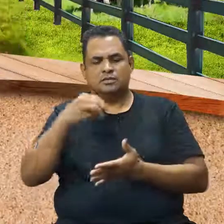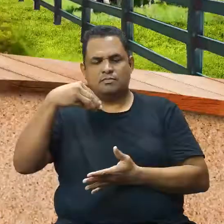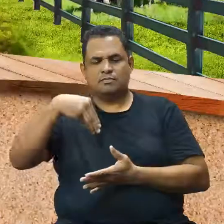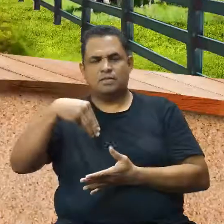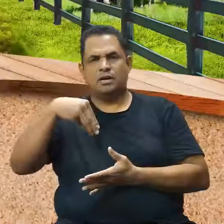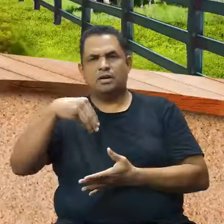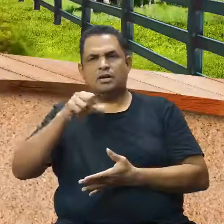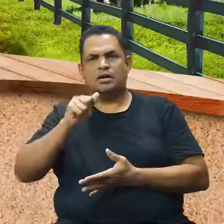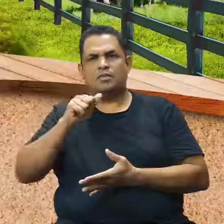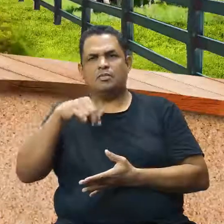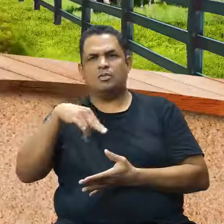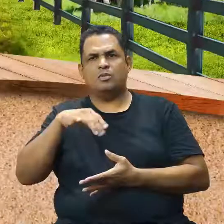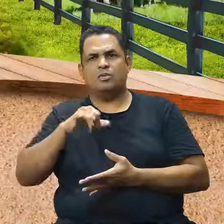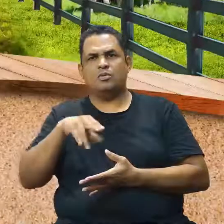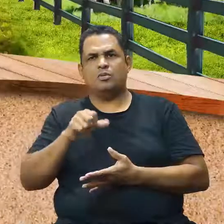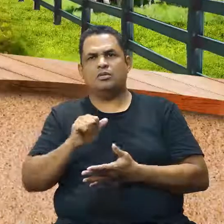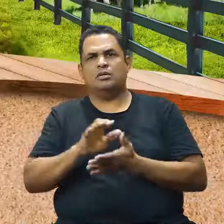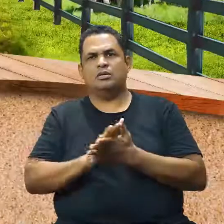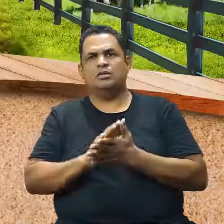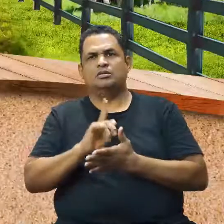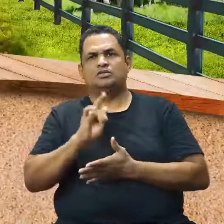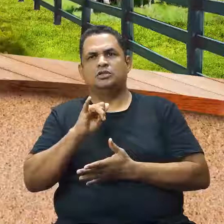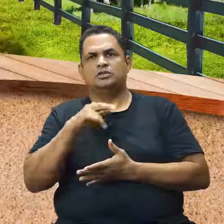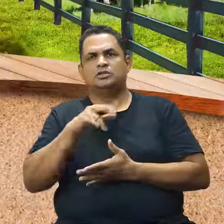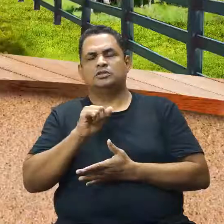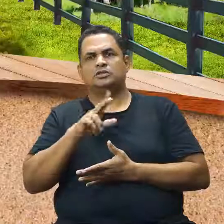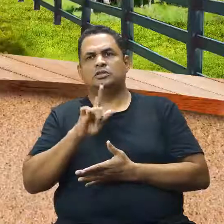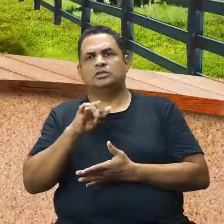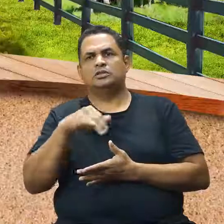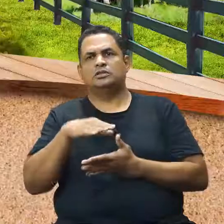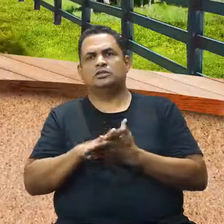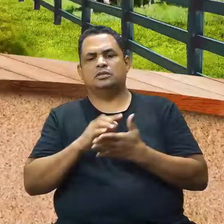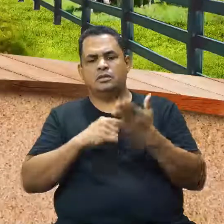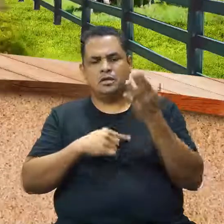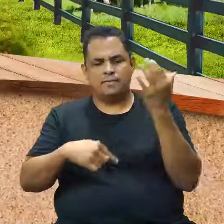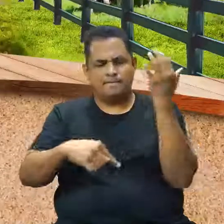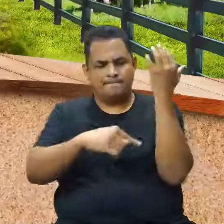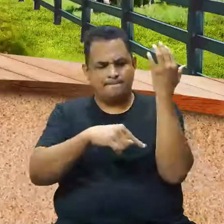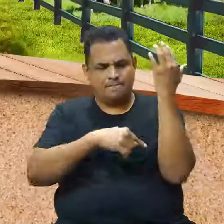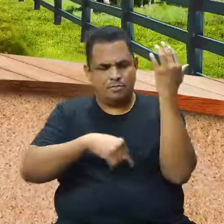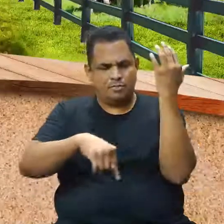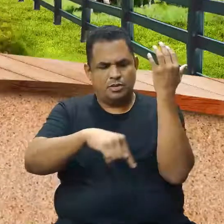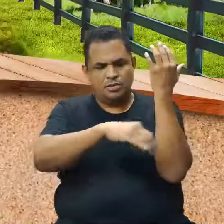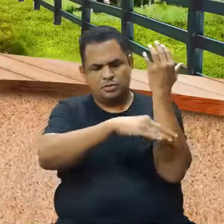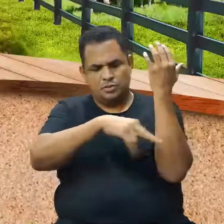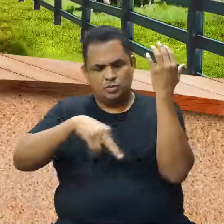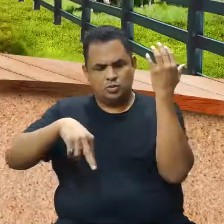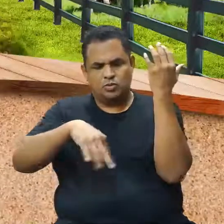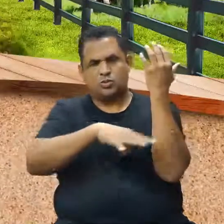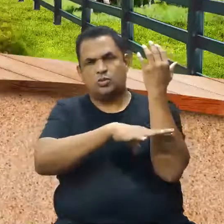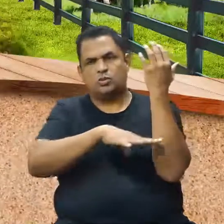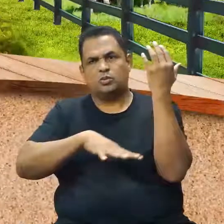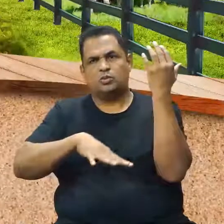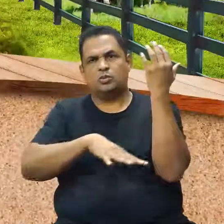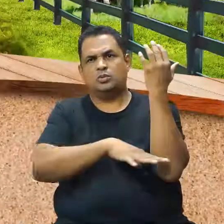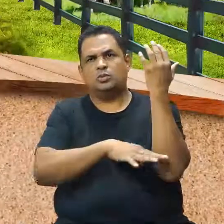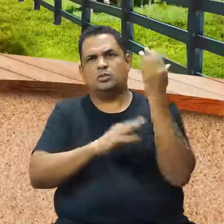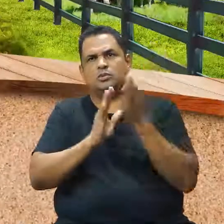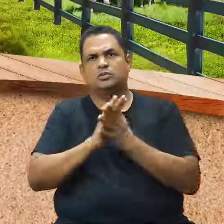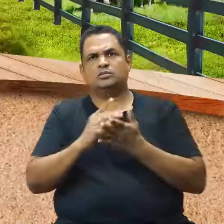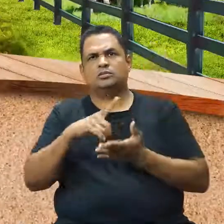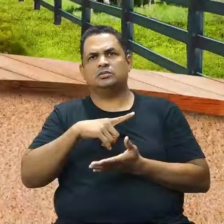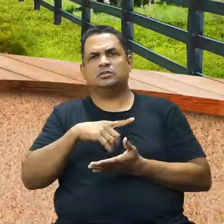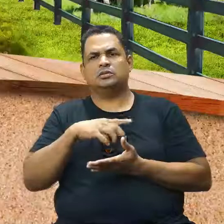você pode utilizar gergelim na borda, quer dizer, nos corredores. Você tem produção